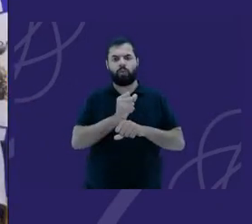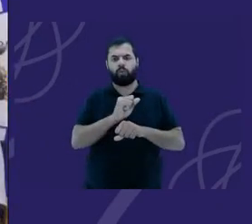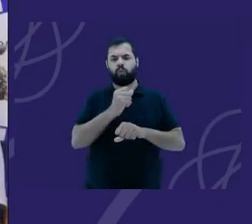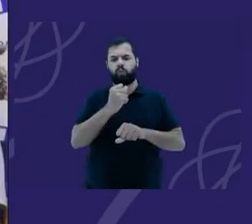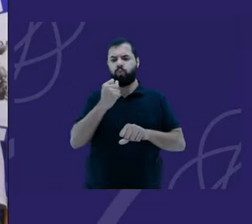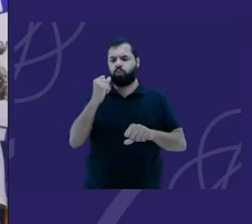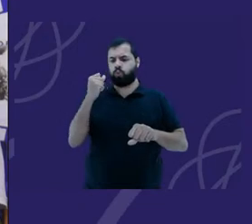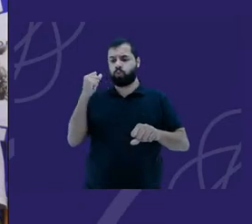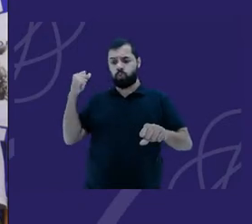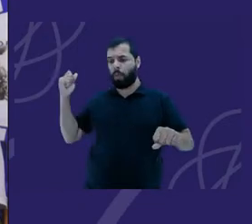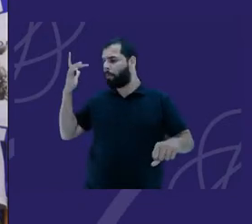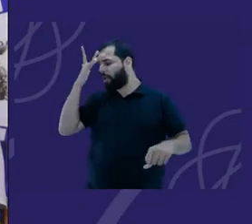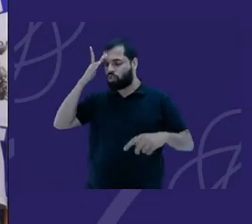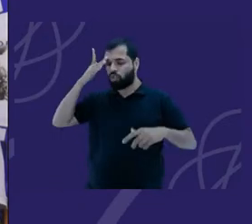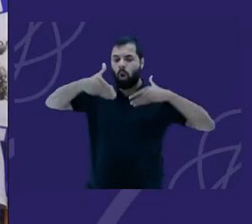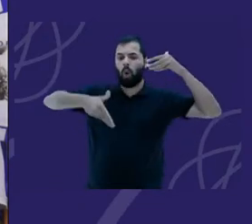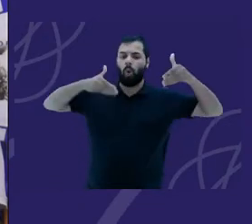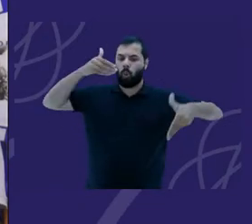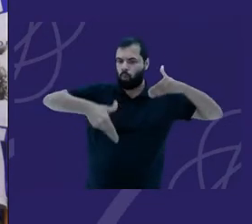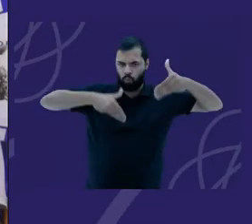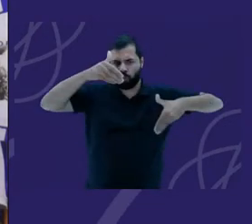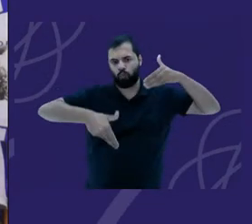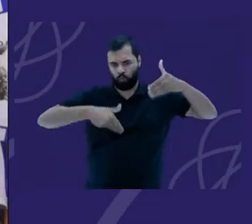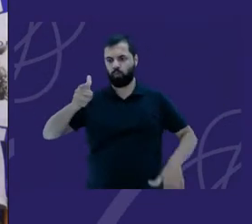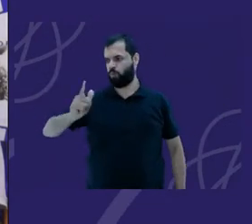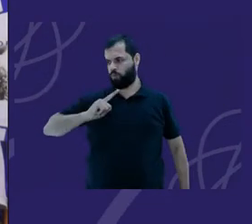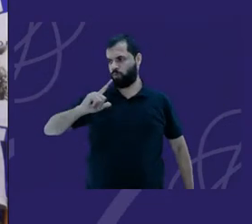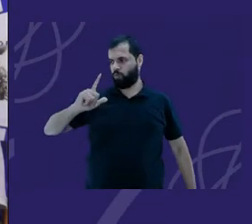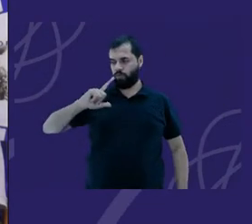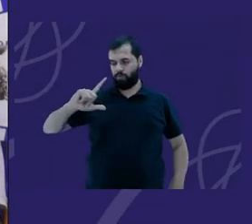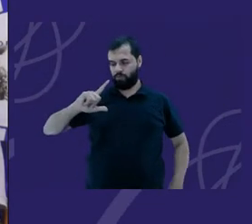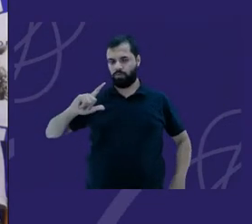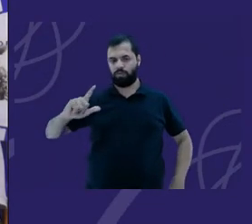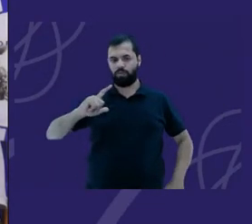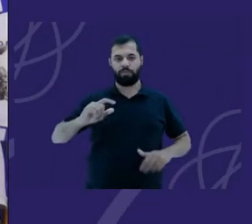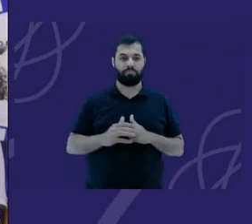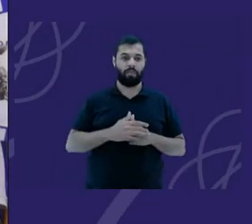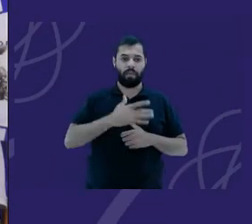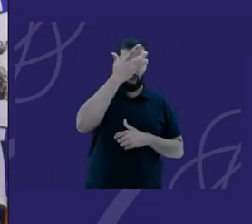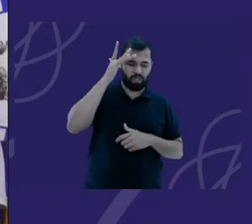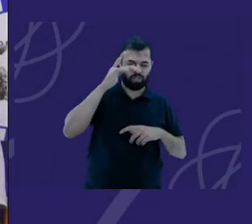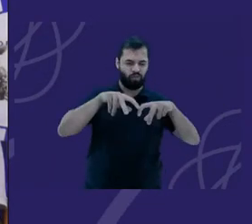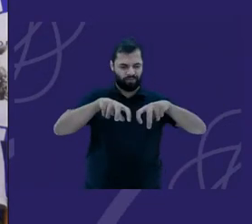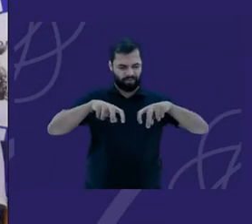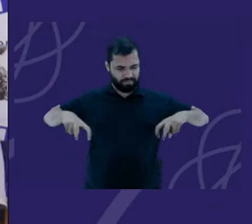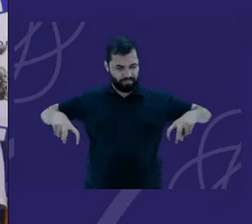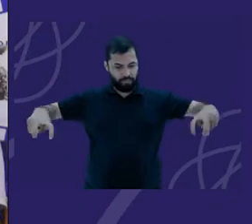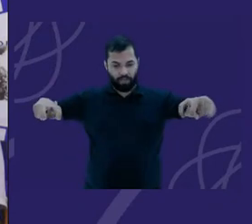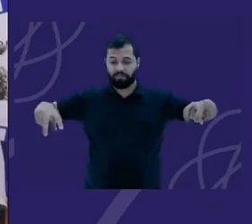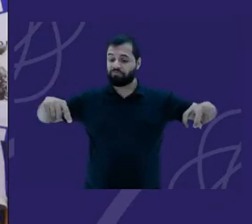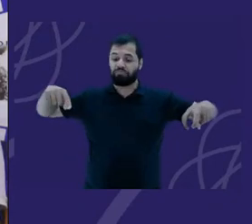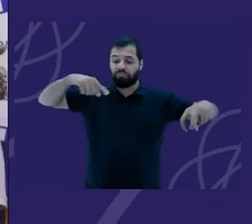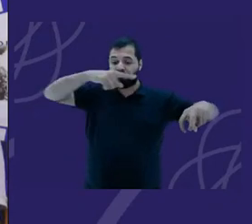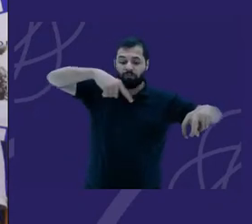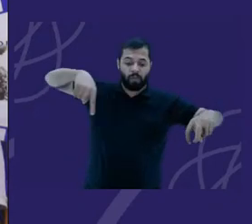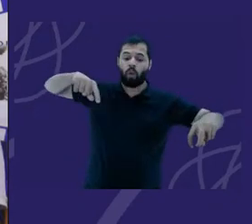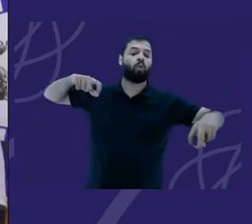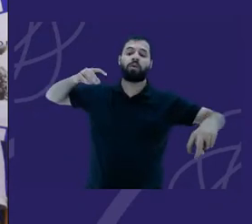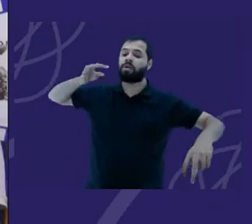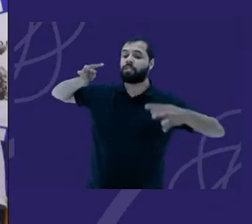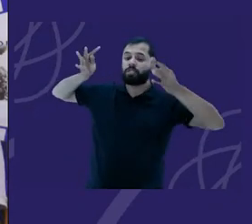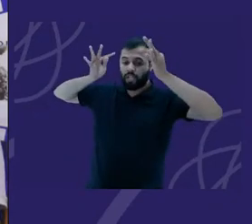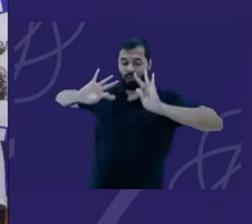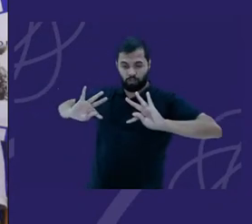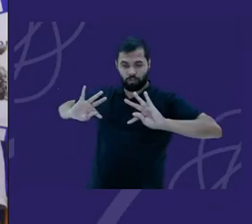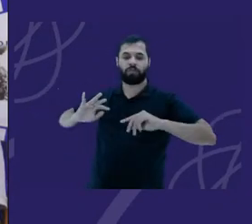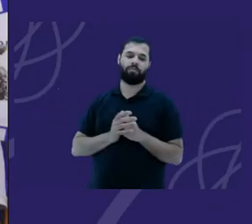essas pessoas todas, né? E essas figuras que estão aqui, elas são testemunhas disso, tá? Você